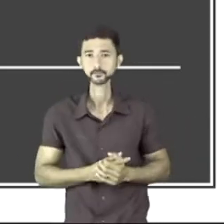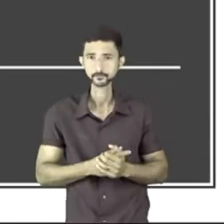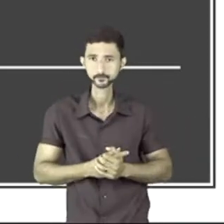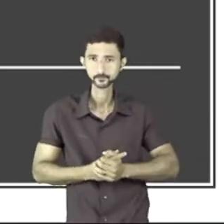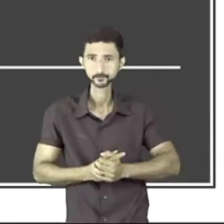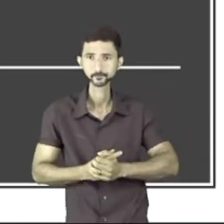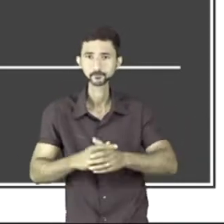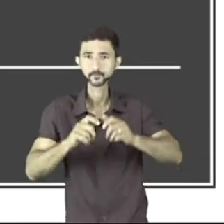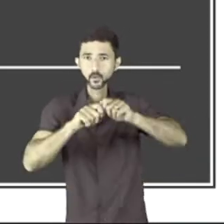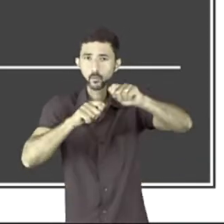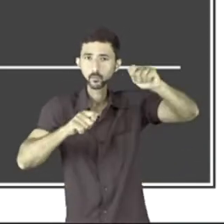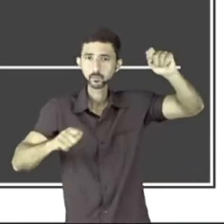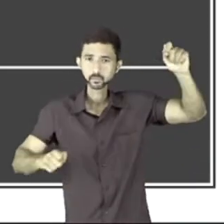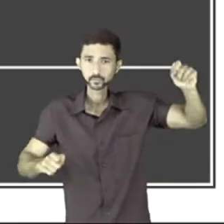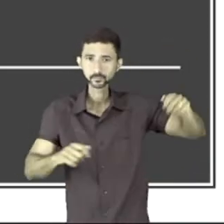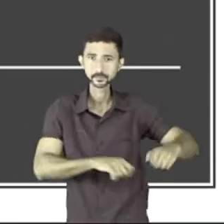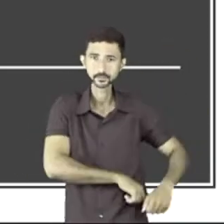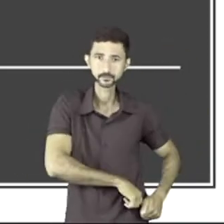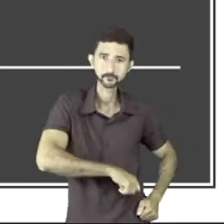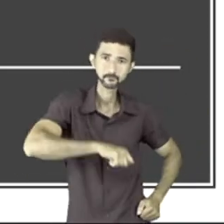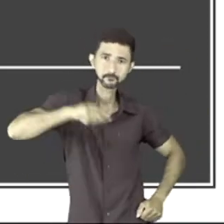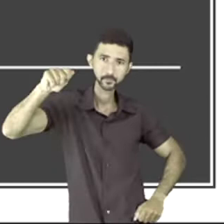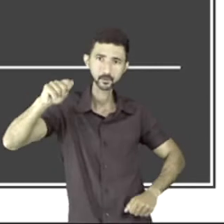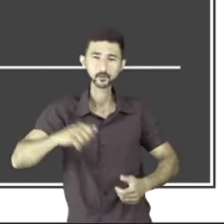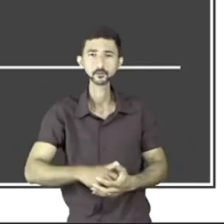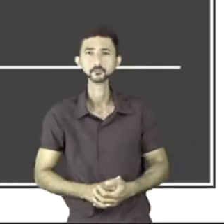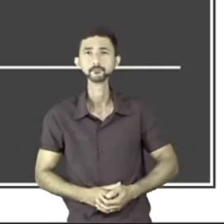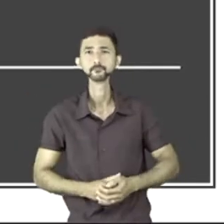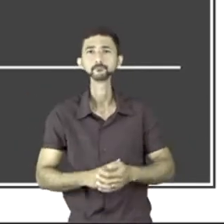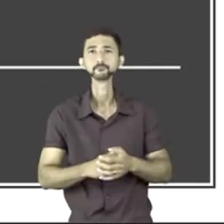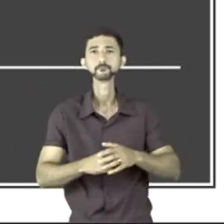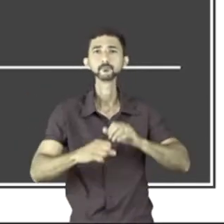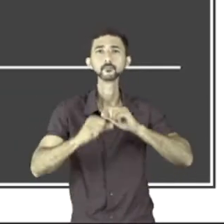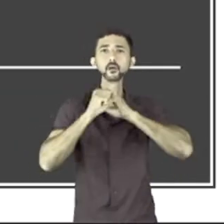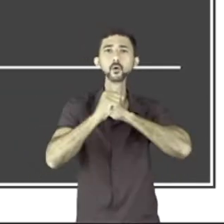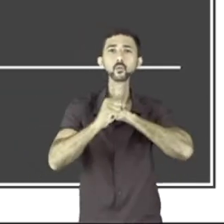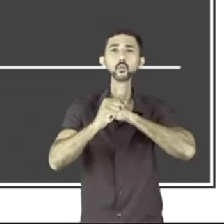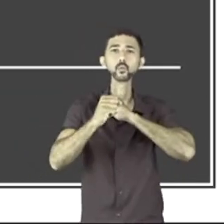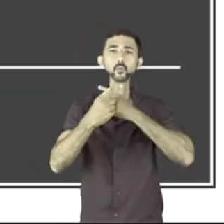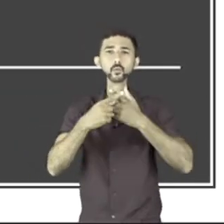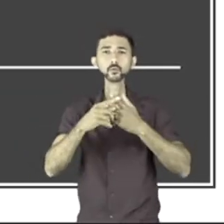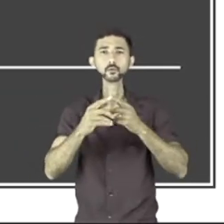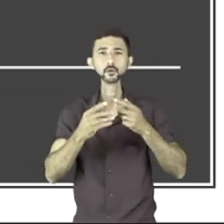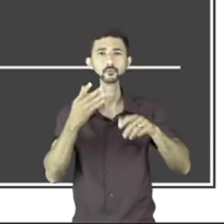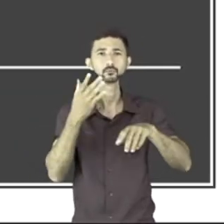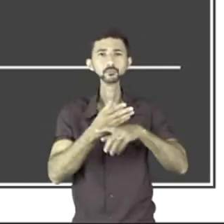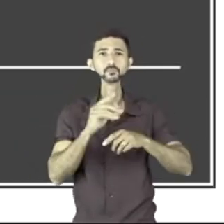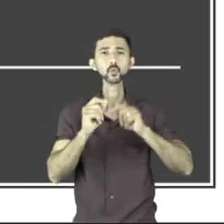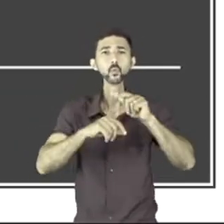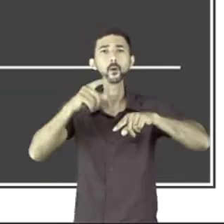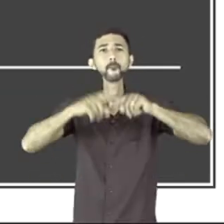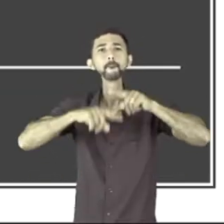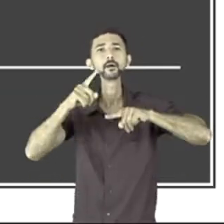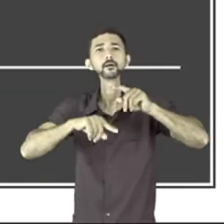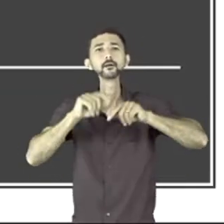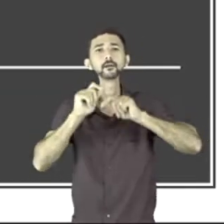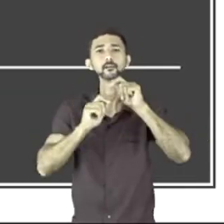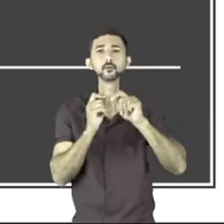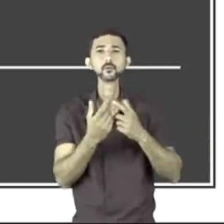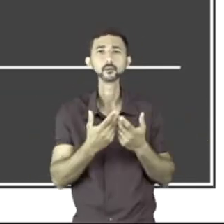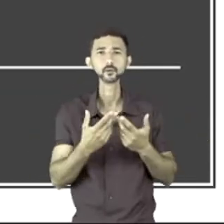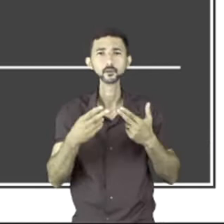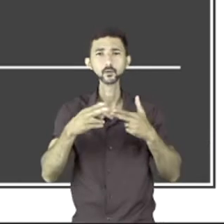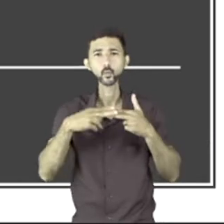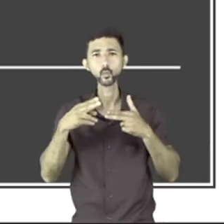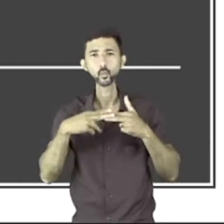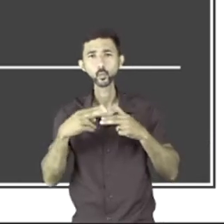aí bastões, né? Espadas. Então, as lutas com implemento, elas nada mais são do que lutas em que